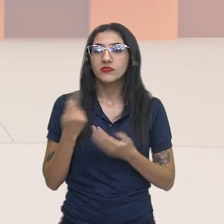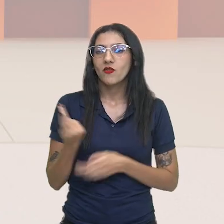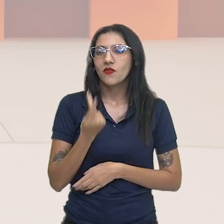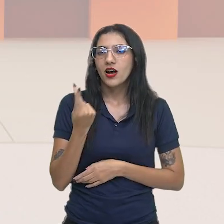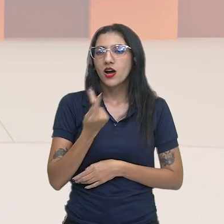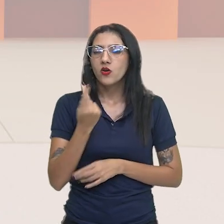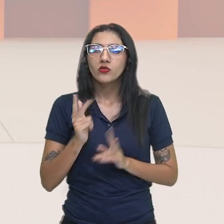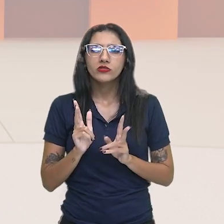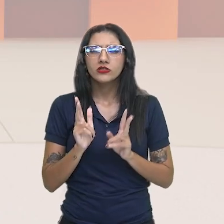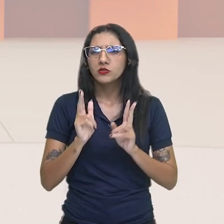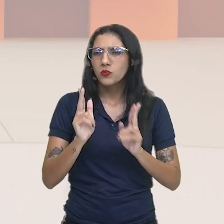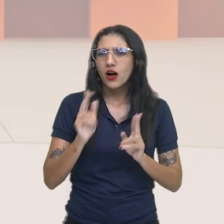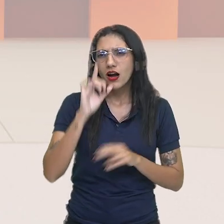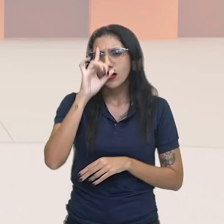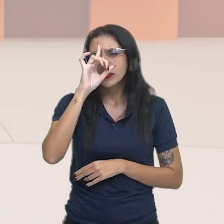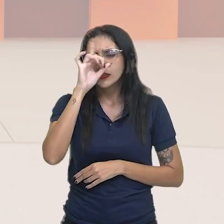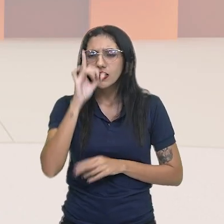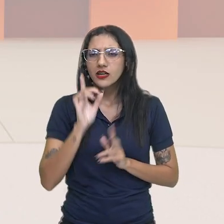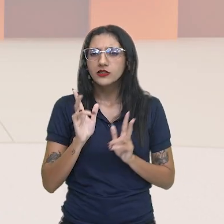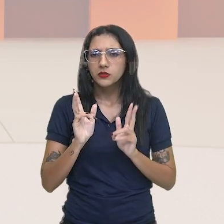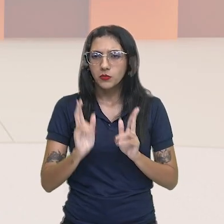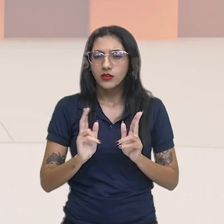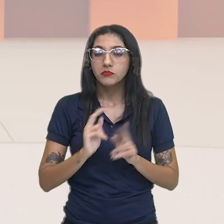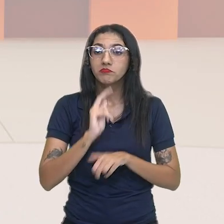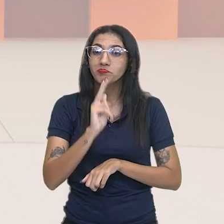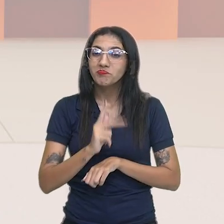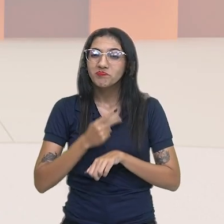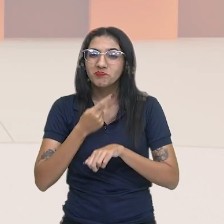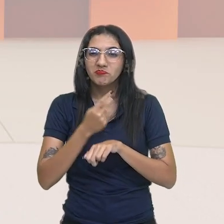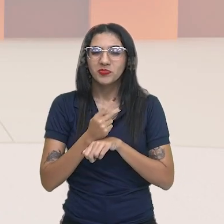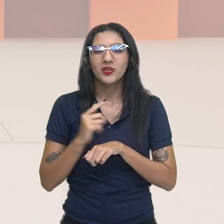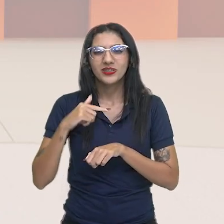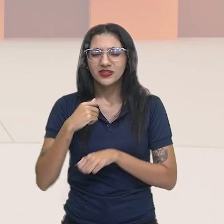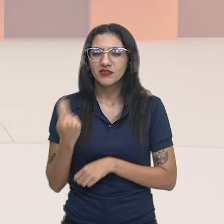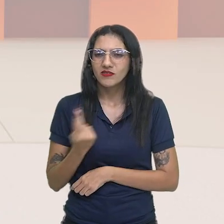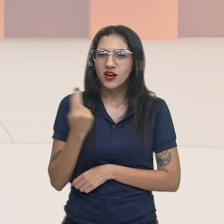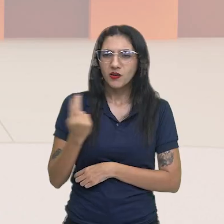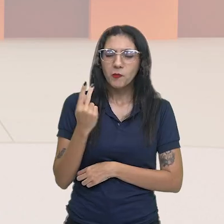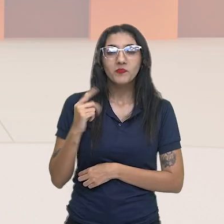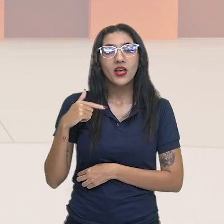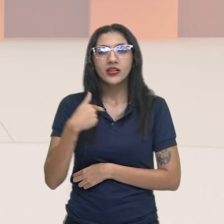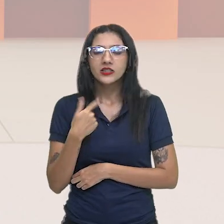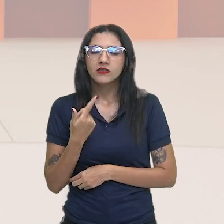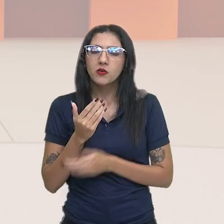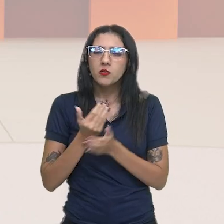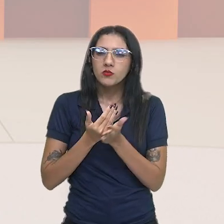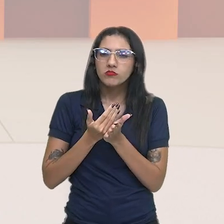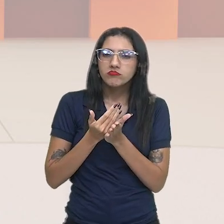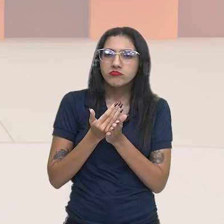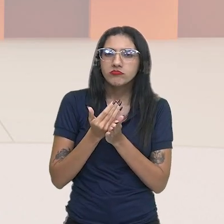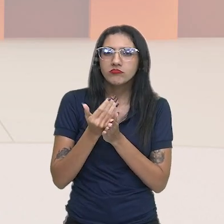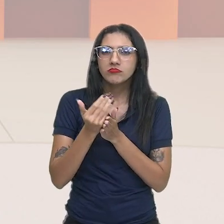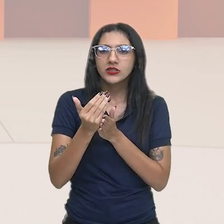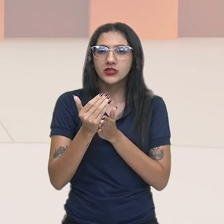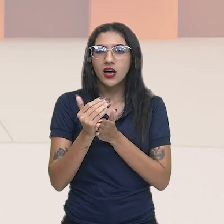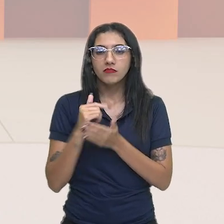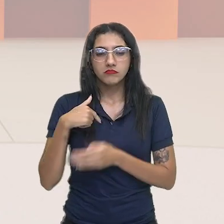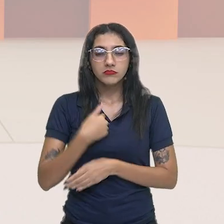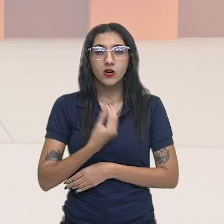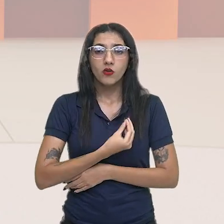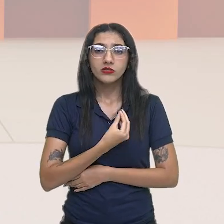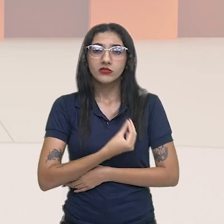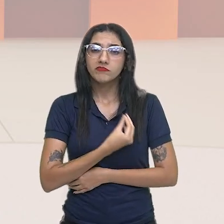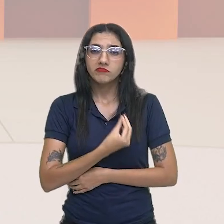valores semelhantes aos nossos e a partir, né, desses valores a gente vai então construir, né, uma vida